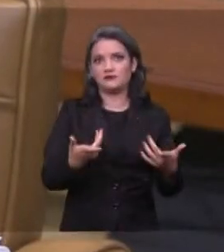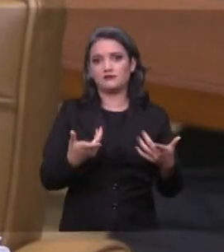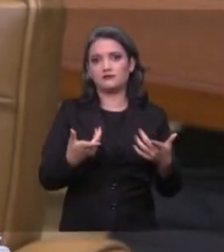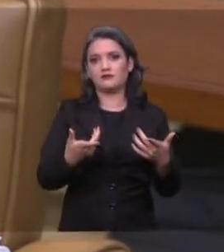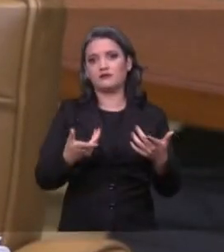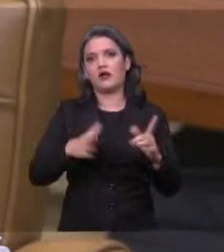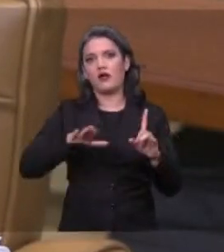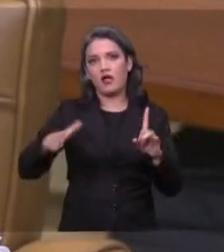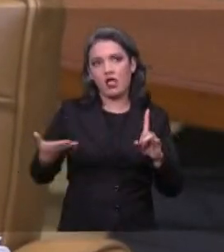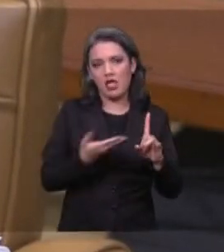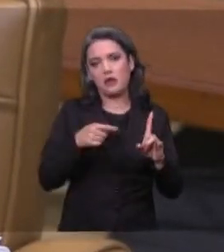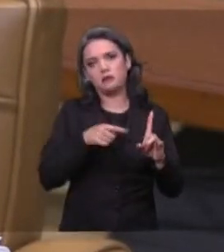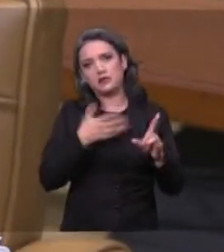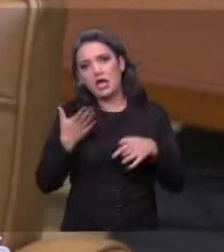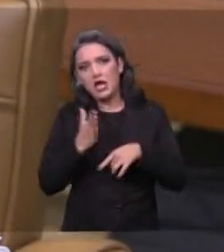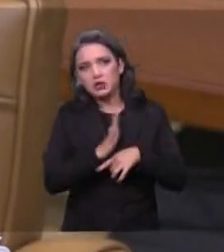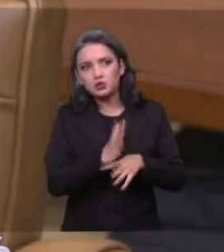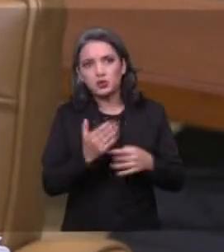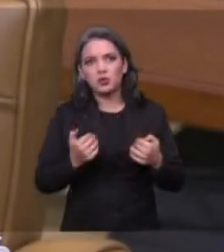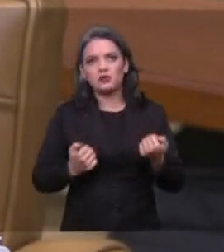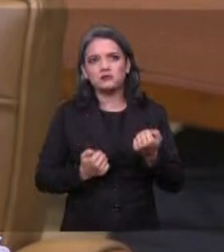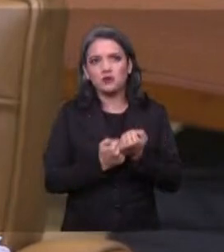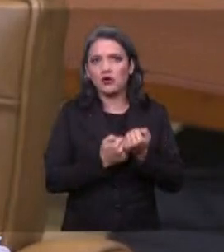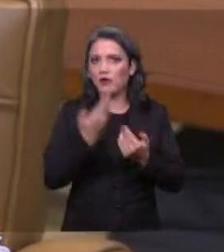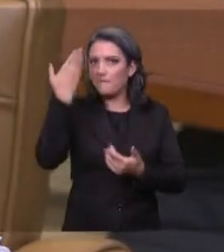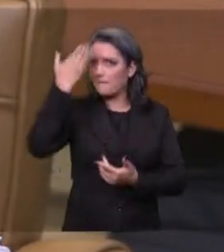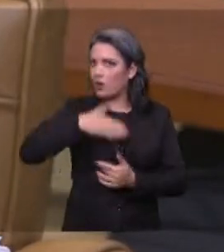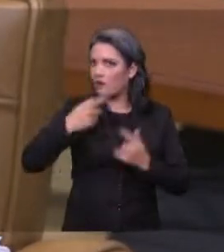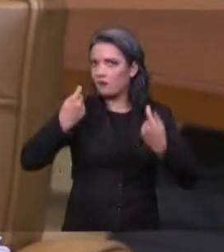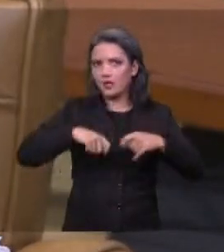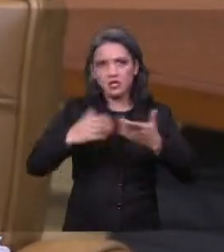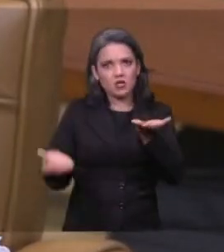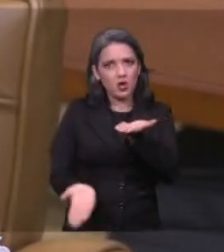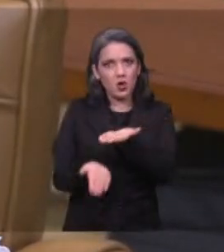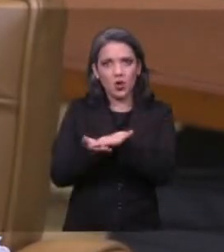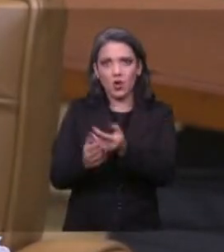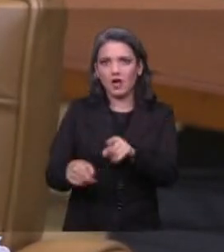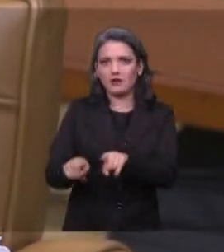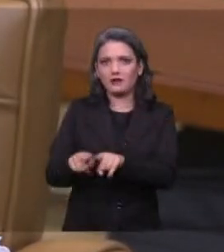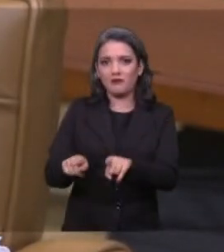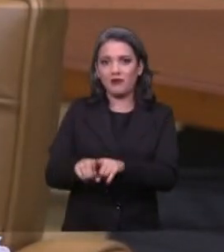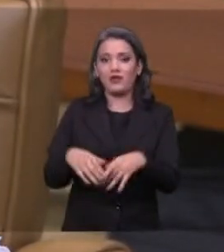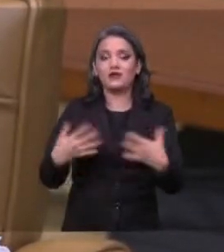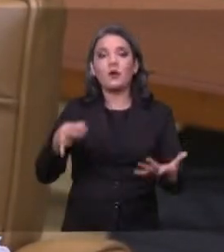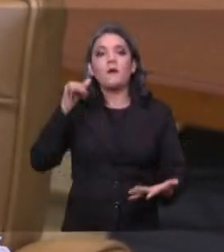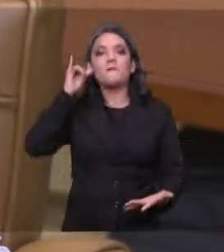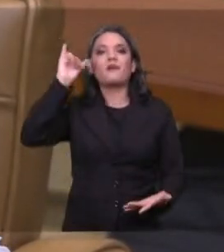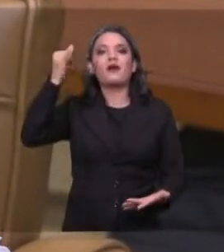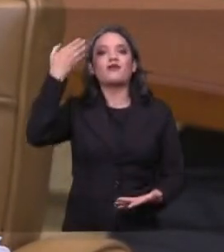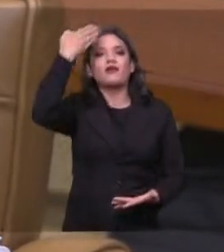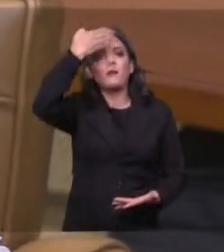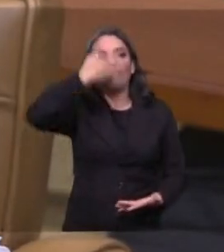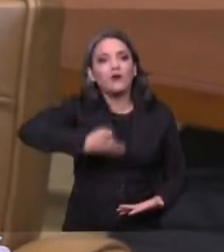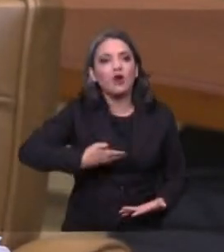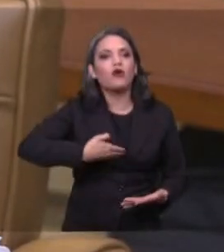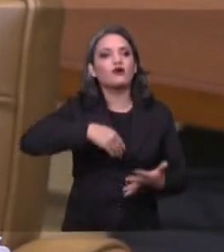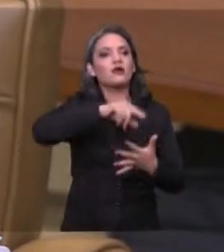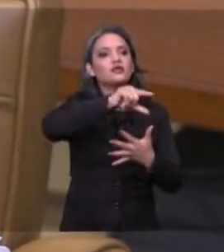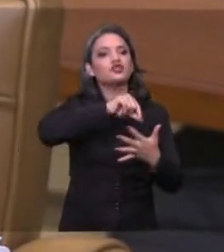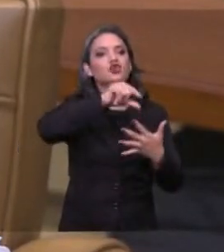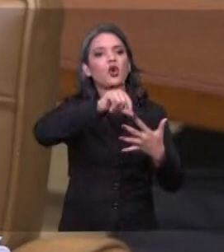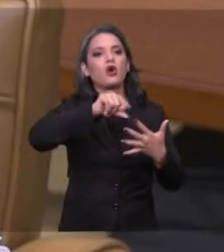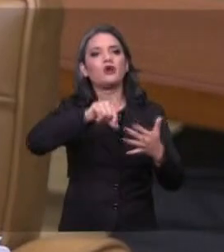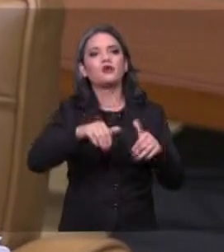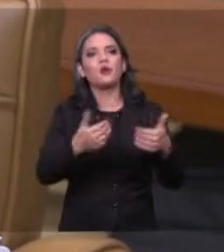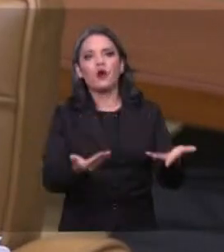o denunciado, essas provas devem ser juntadas. Para evitar a escolha de provas e para se garantir o devido processo